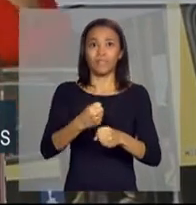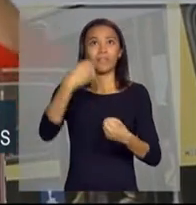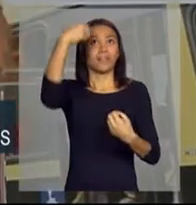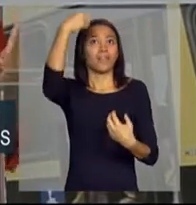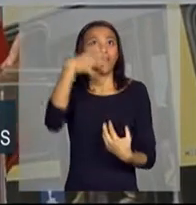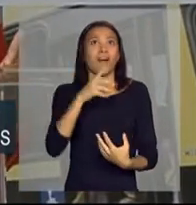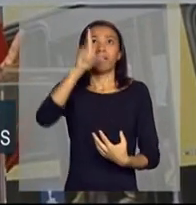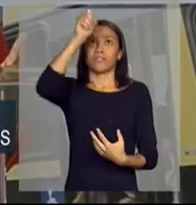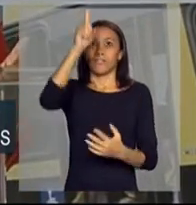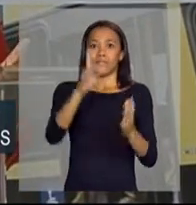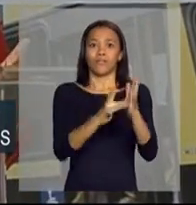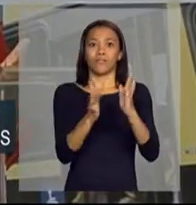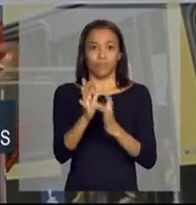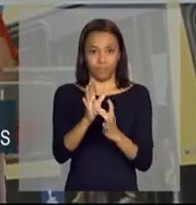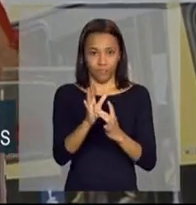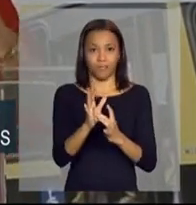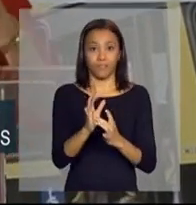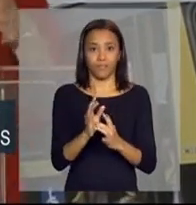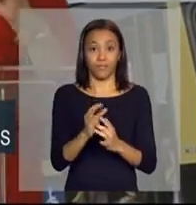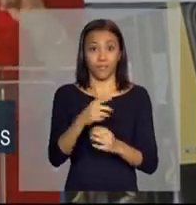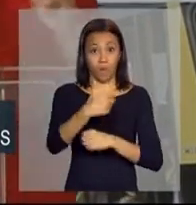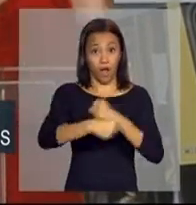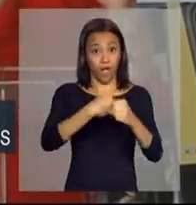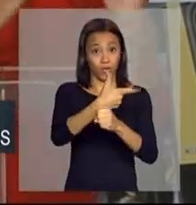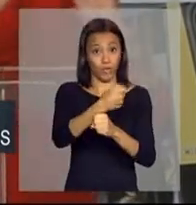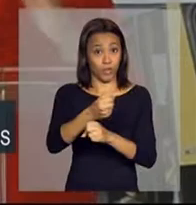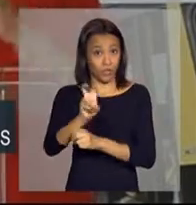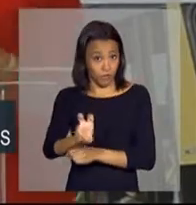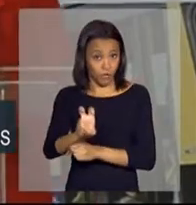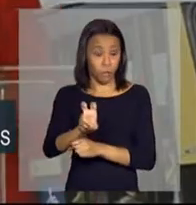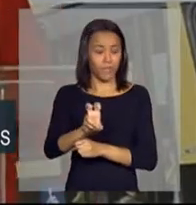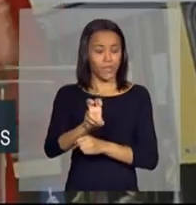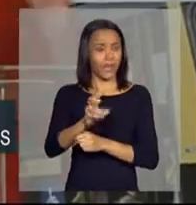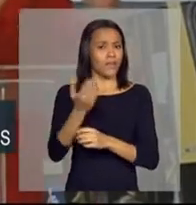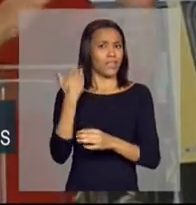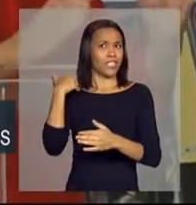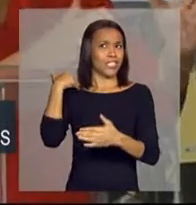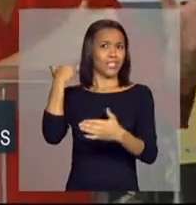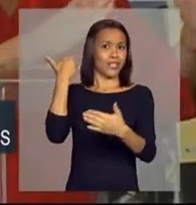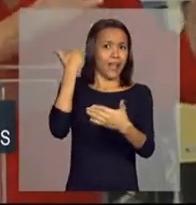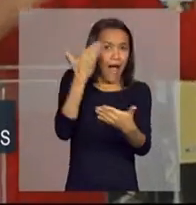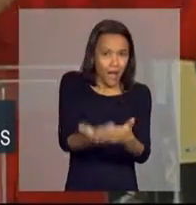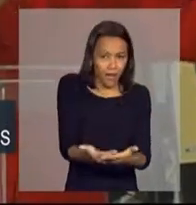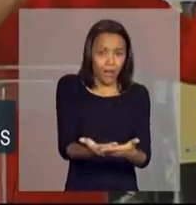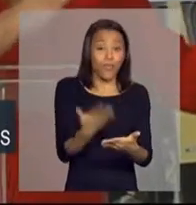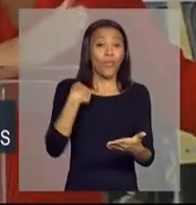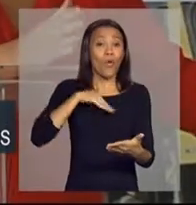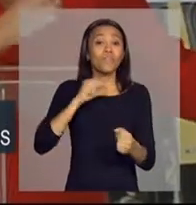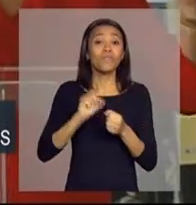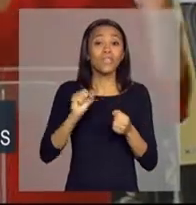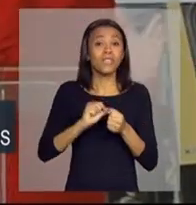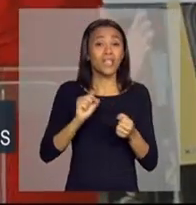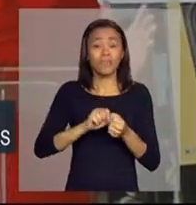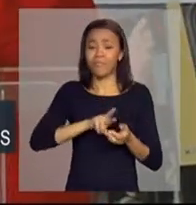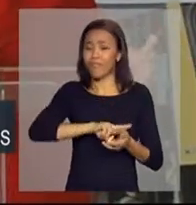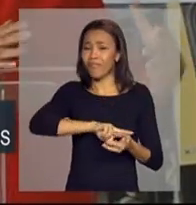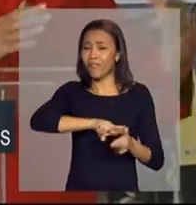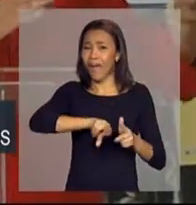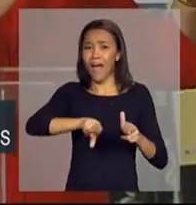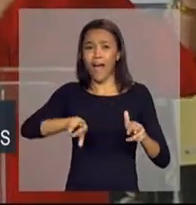de 2005. De lá para cá, nós fizemos uma série de